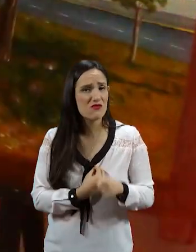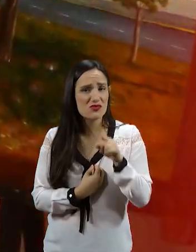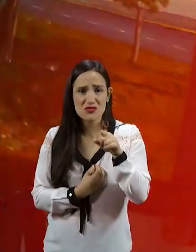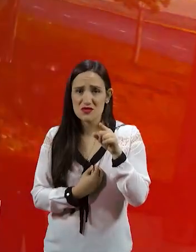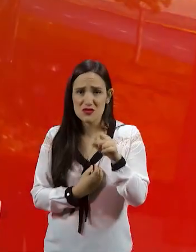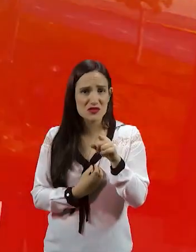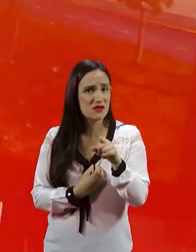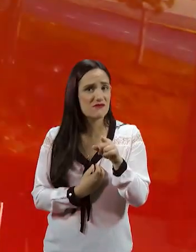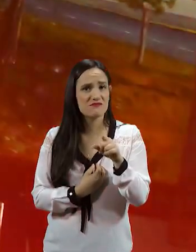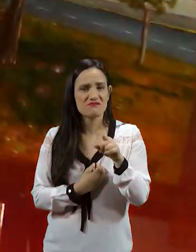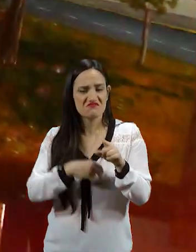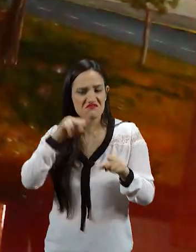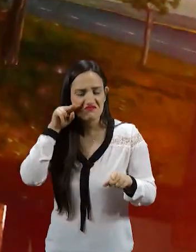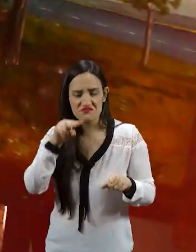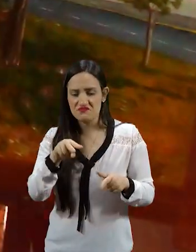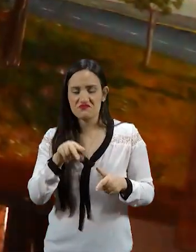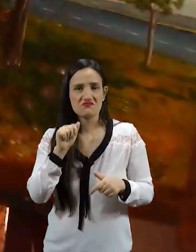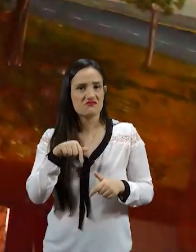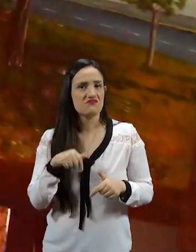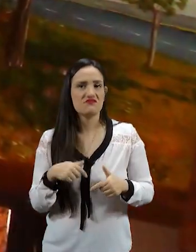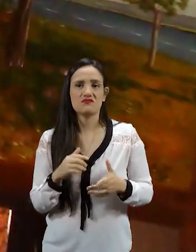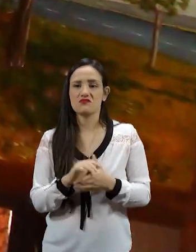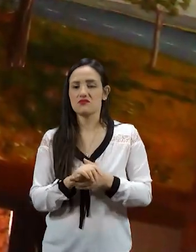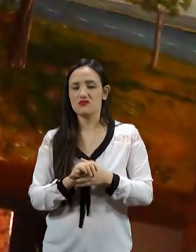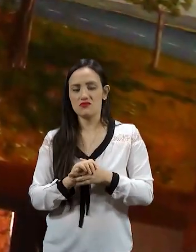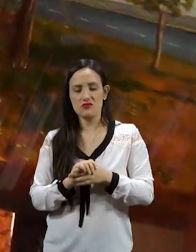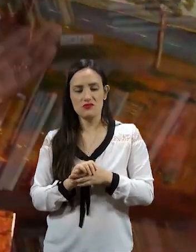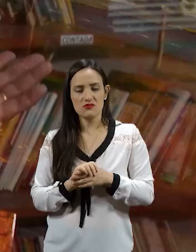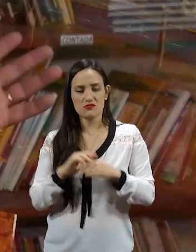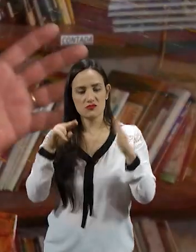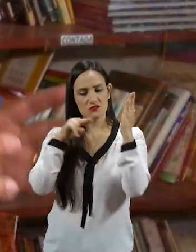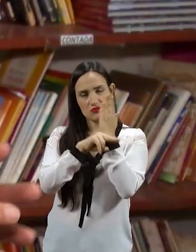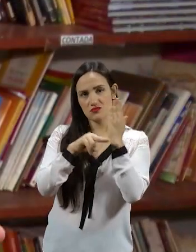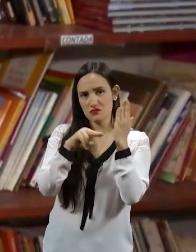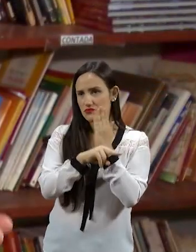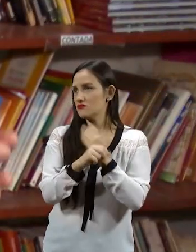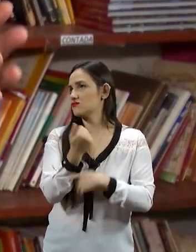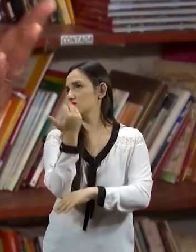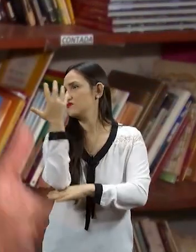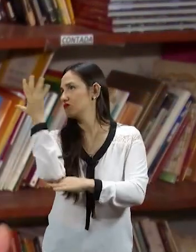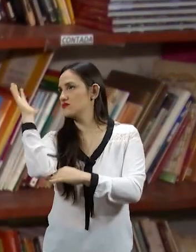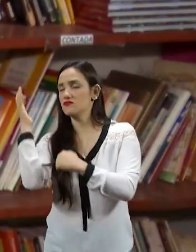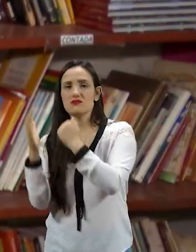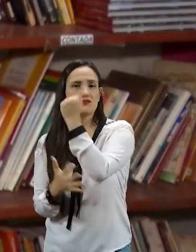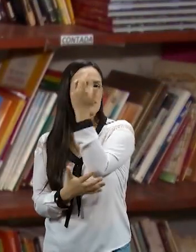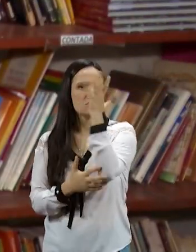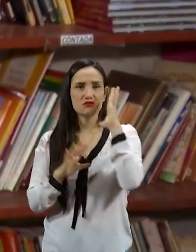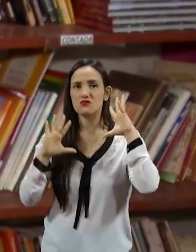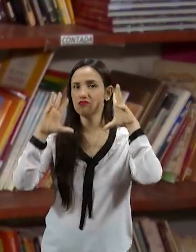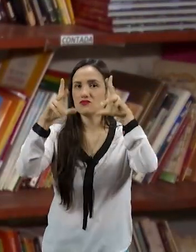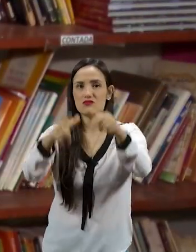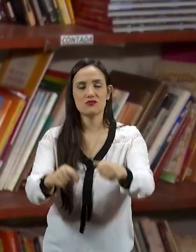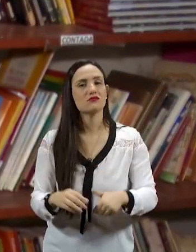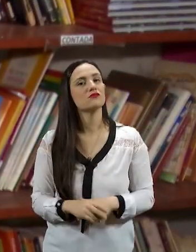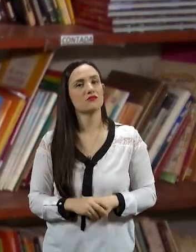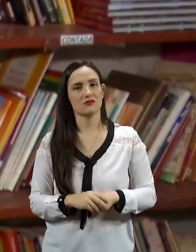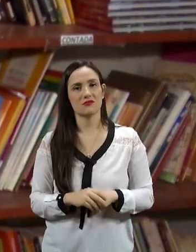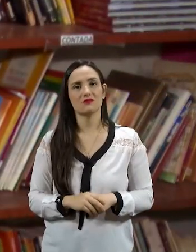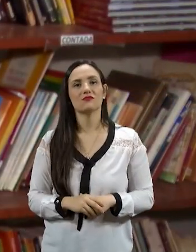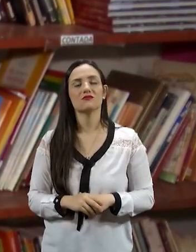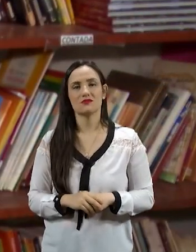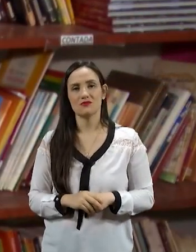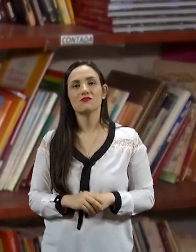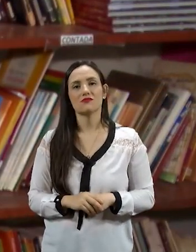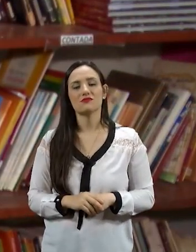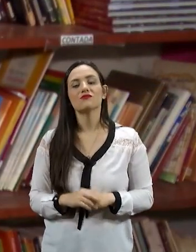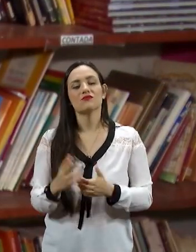cada detalhe dos nossos espaços urbanos, dos nossos espaços da natureza. E a